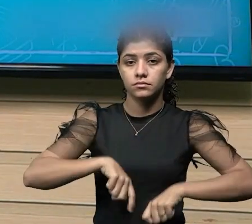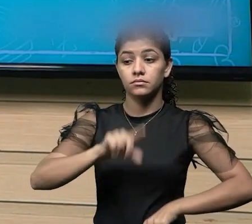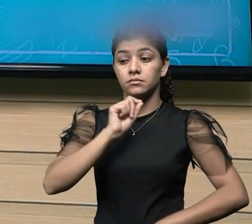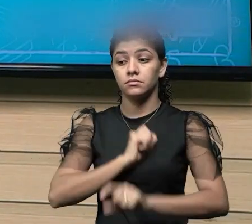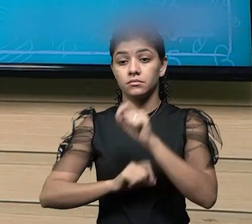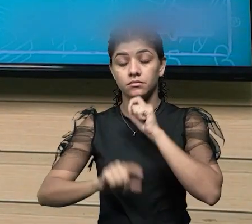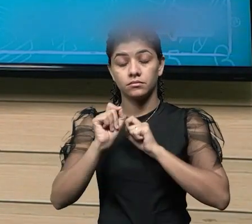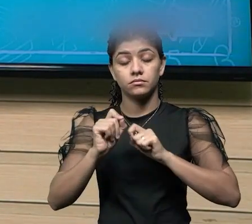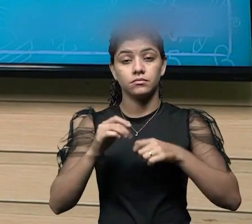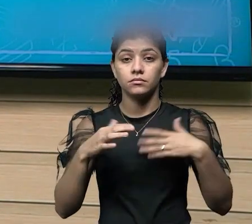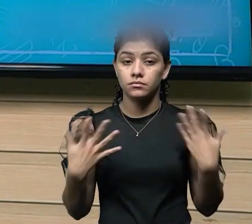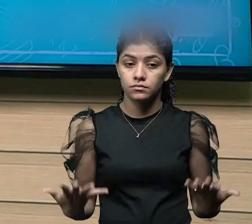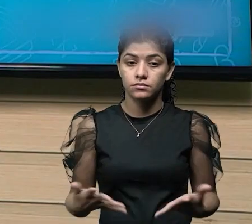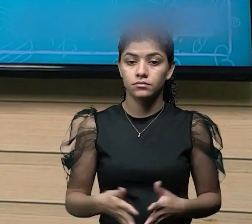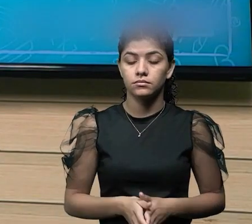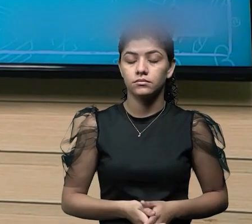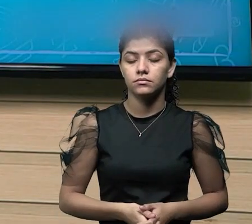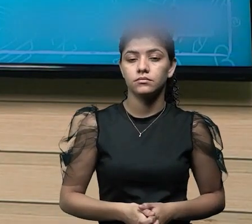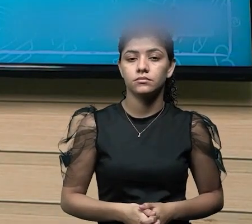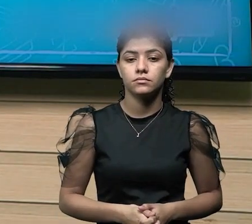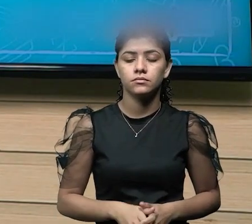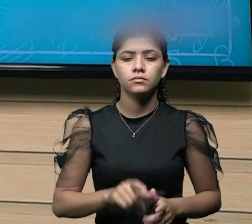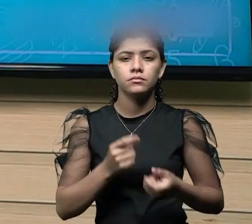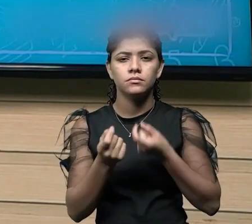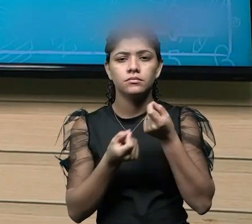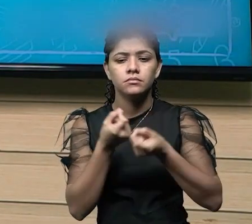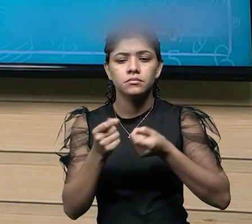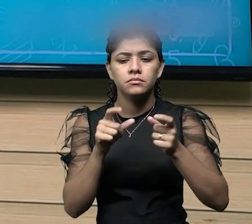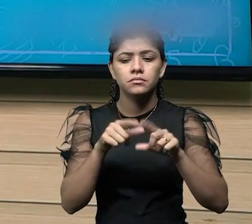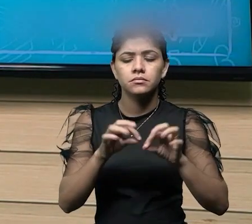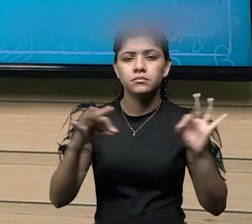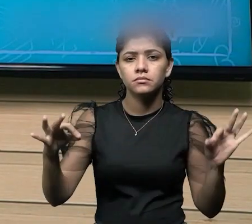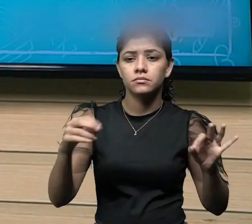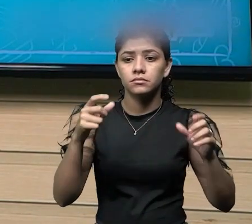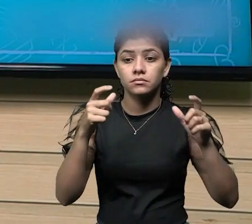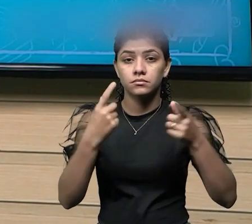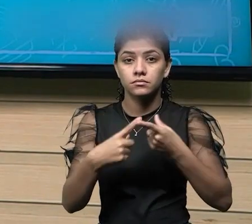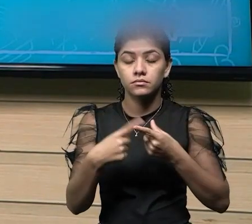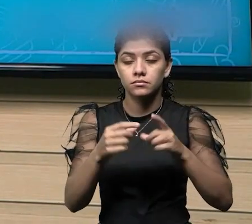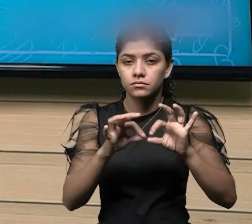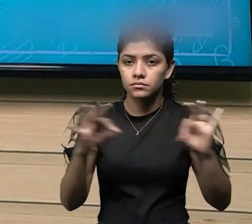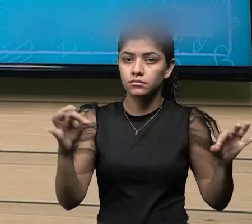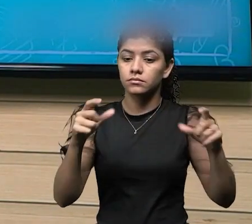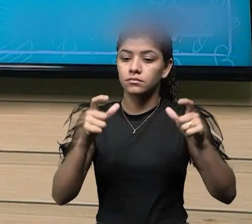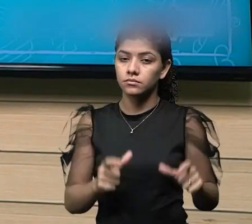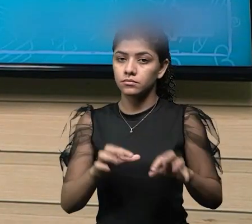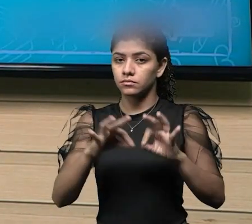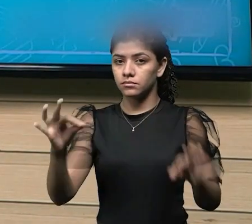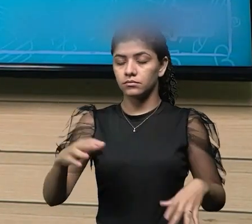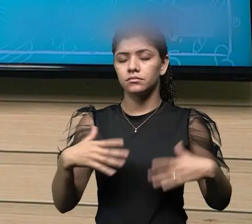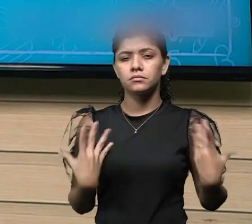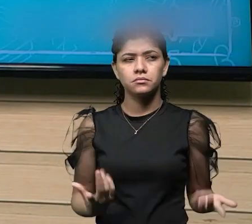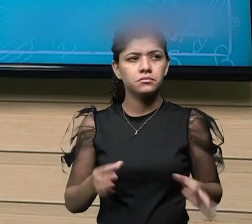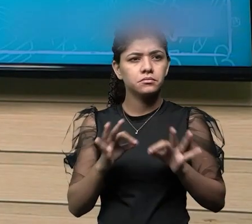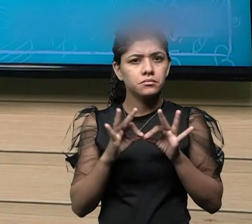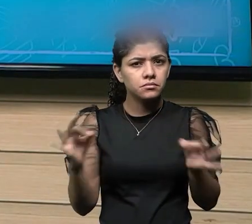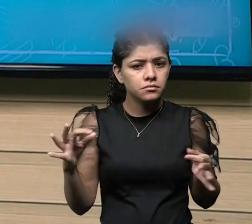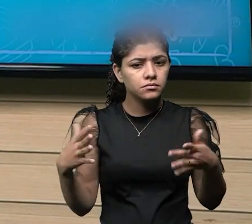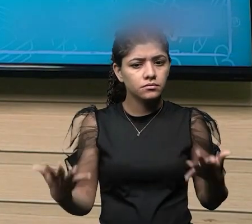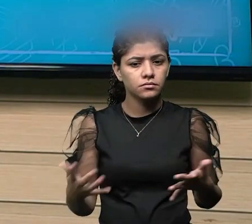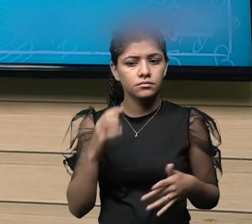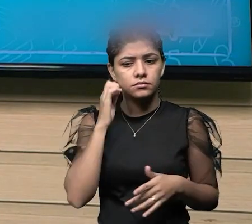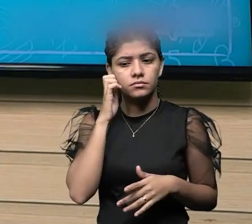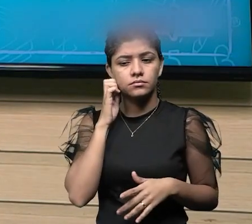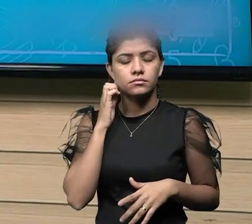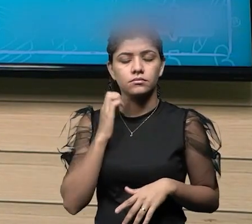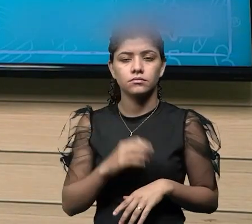efetuar essa medição. Então, o que medir, por que medir, onde medir, tudo isso vai influenciar, tá,